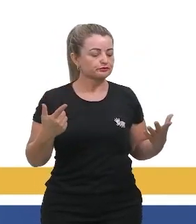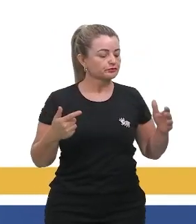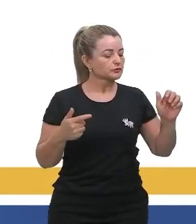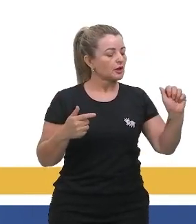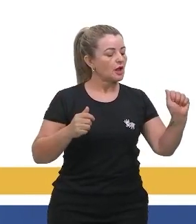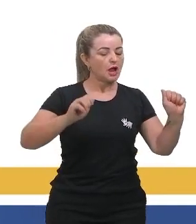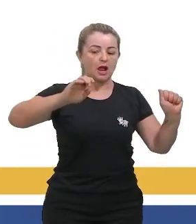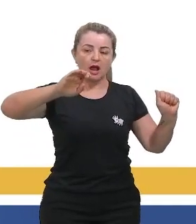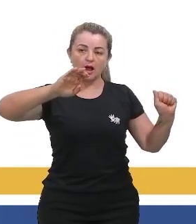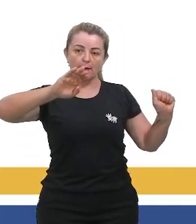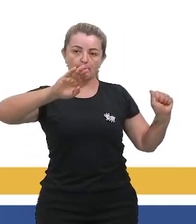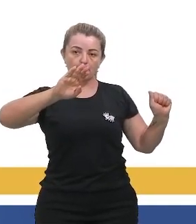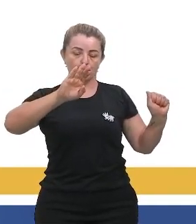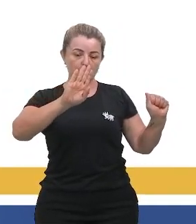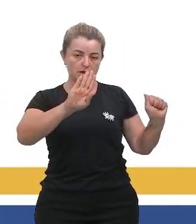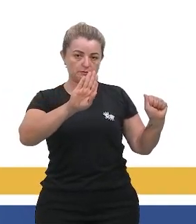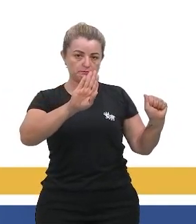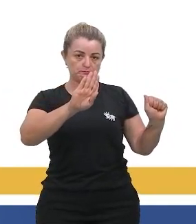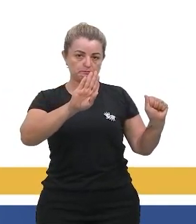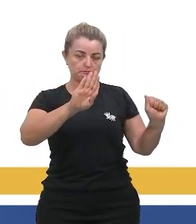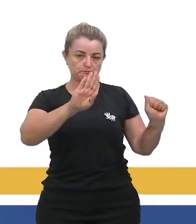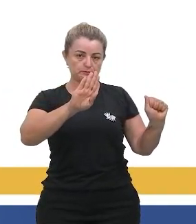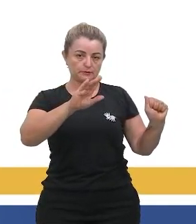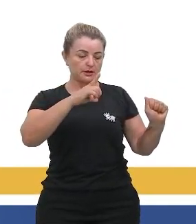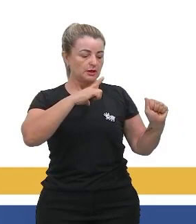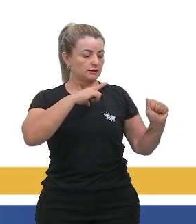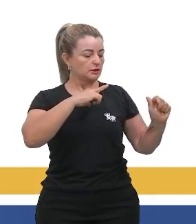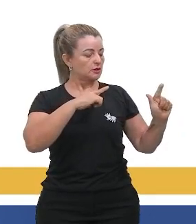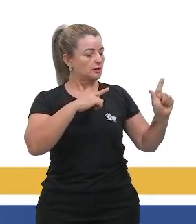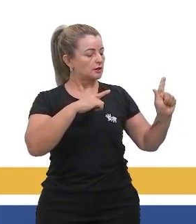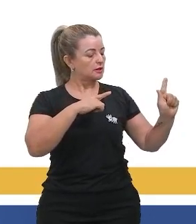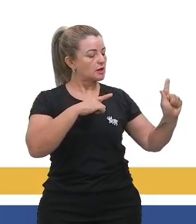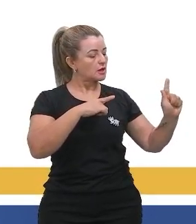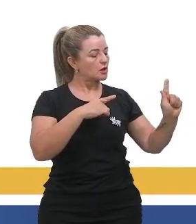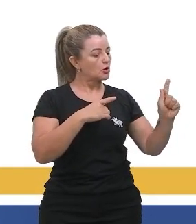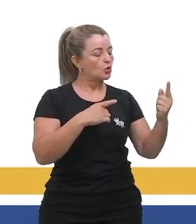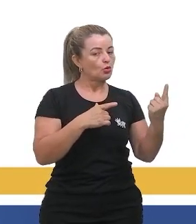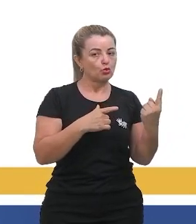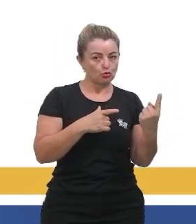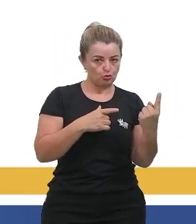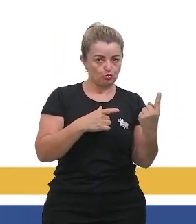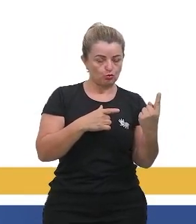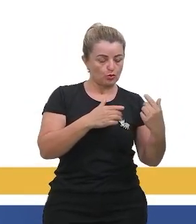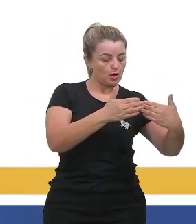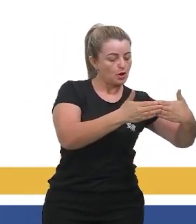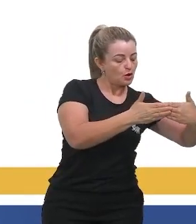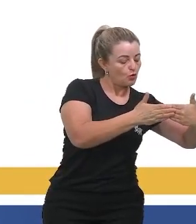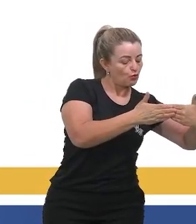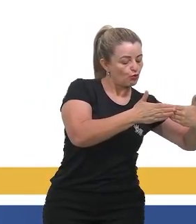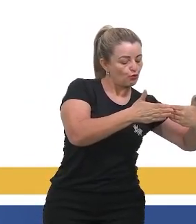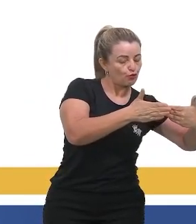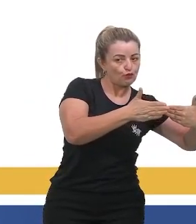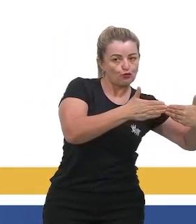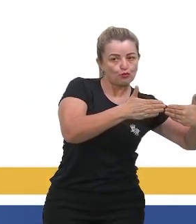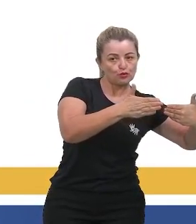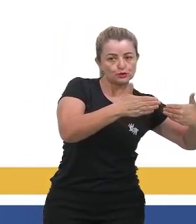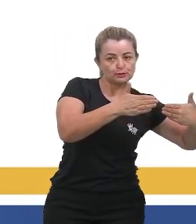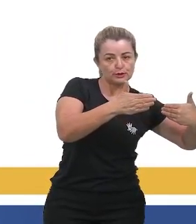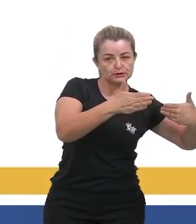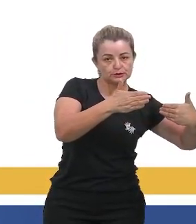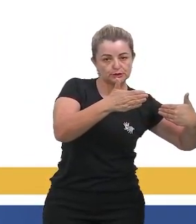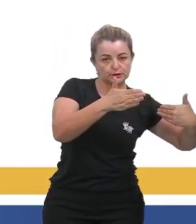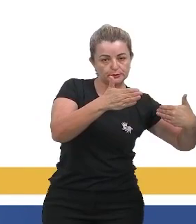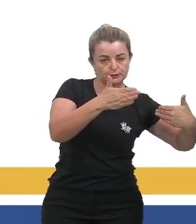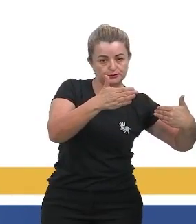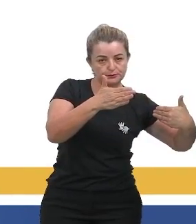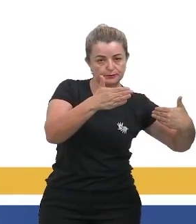B, tá bom? Então nós temos aqui o nosso Q1, que é o ponto de partida, ele projeta um ângulo alfa 1,